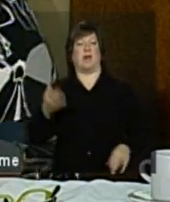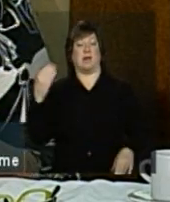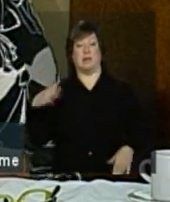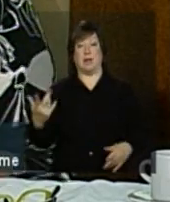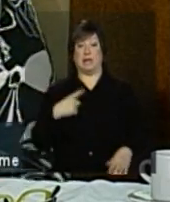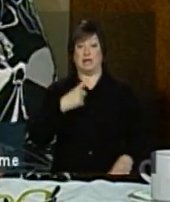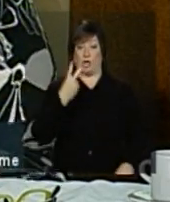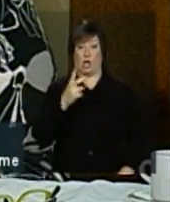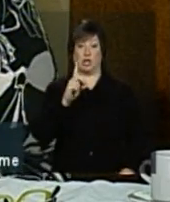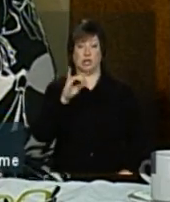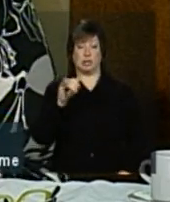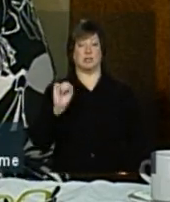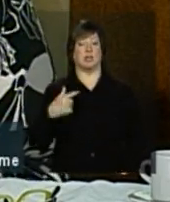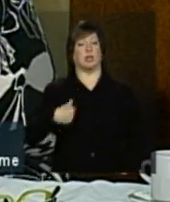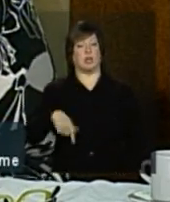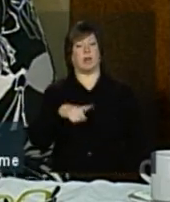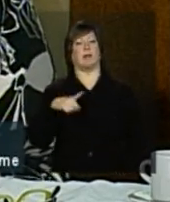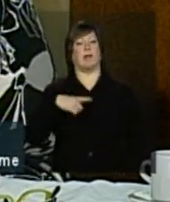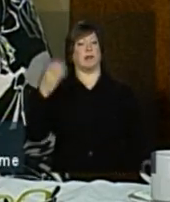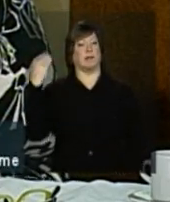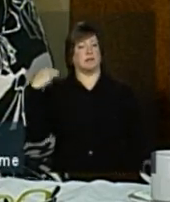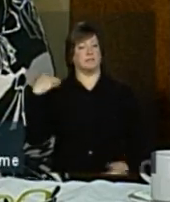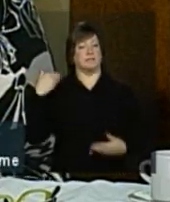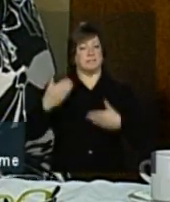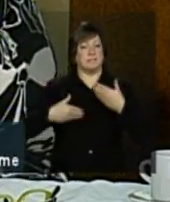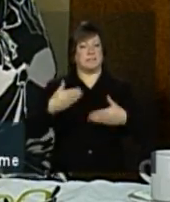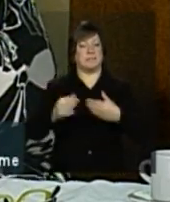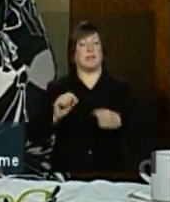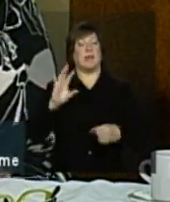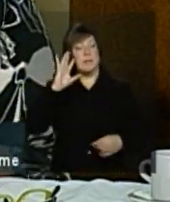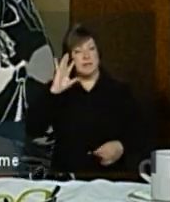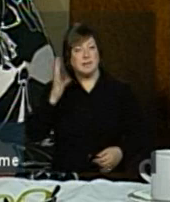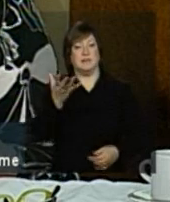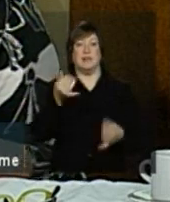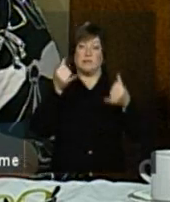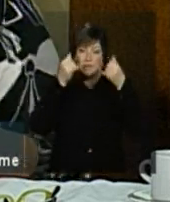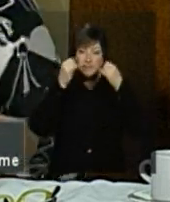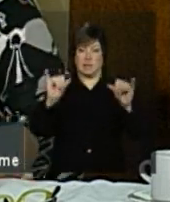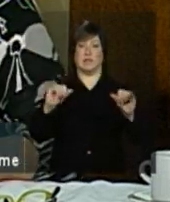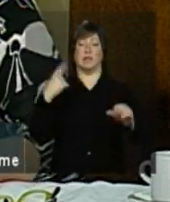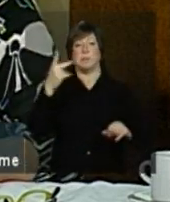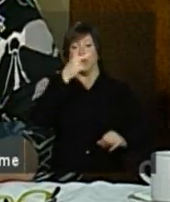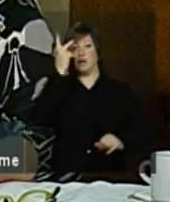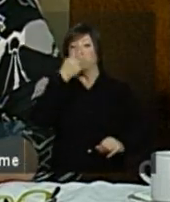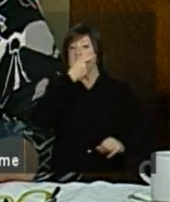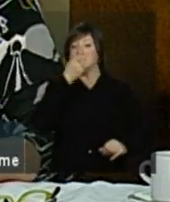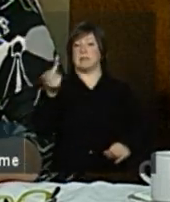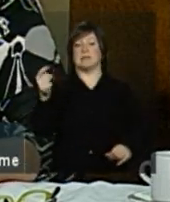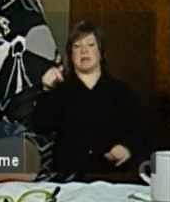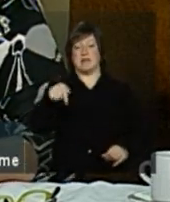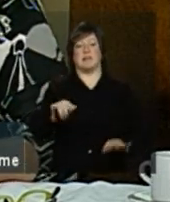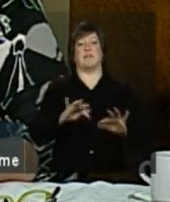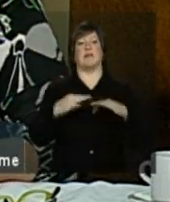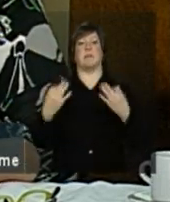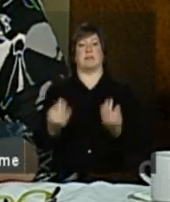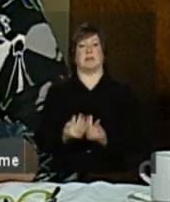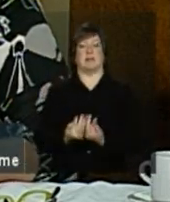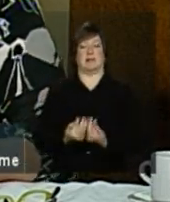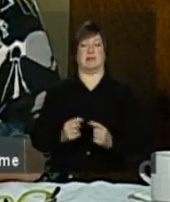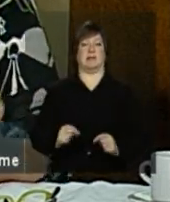dois dias que a gente vem tentando evitar que as pessoas visitem essa família e acabem